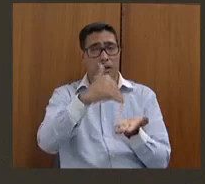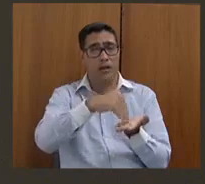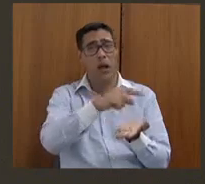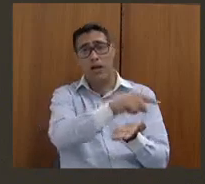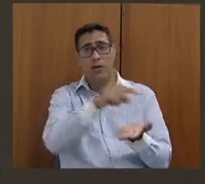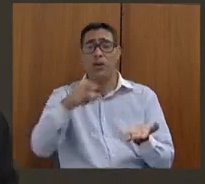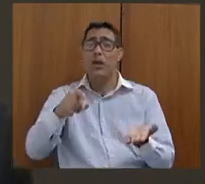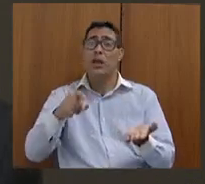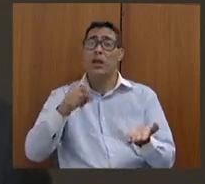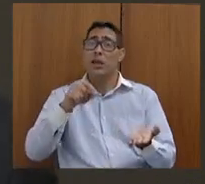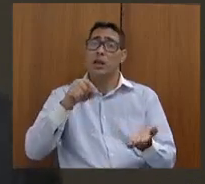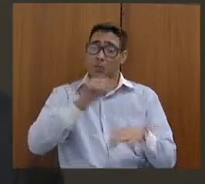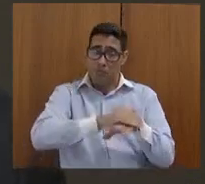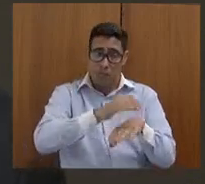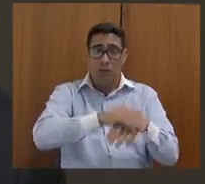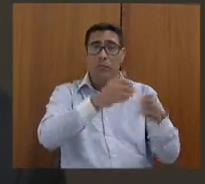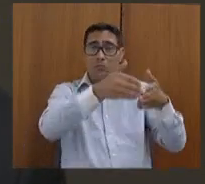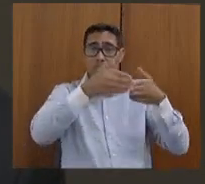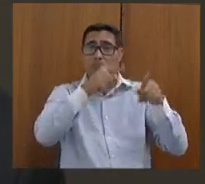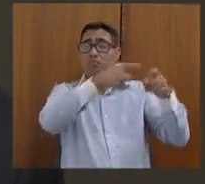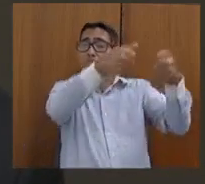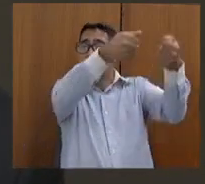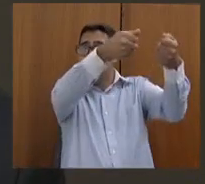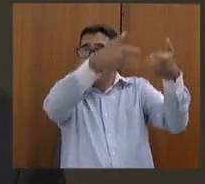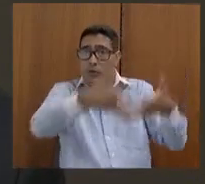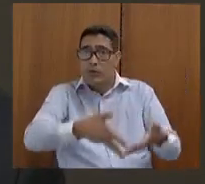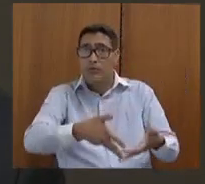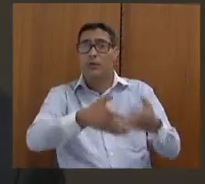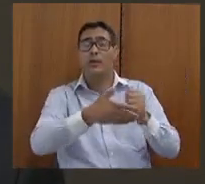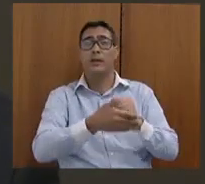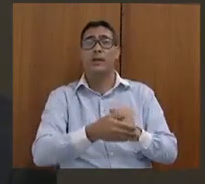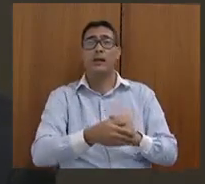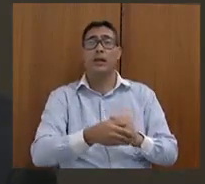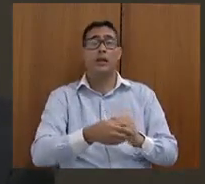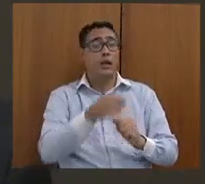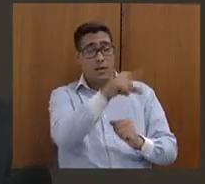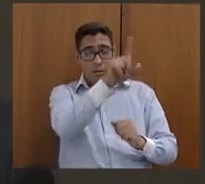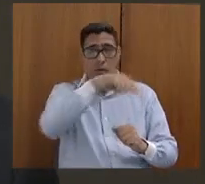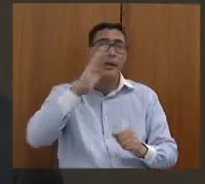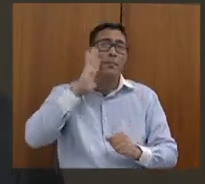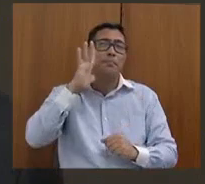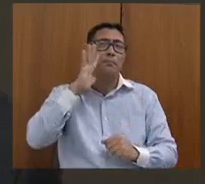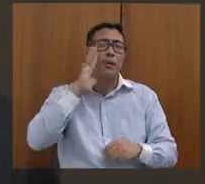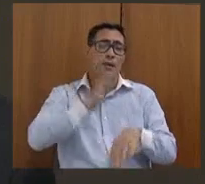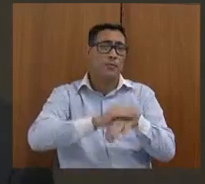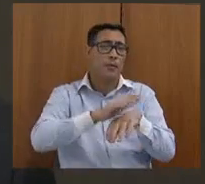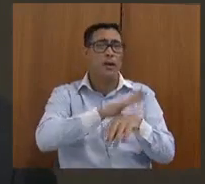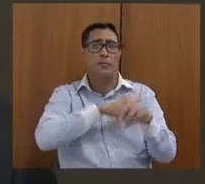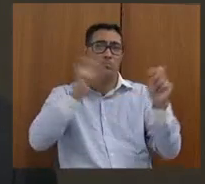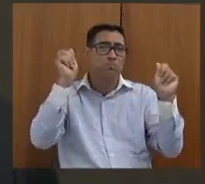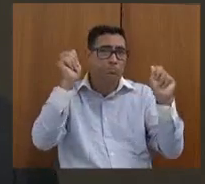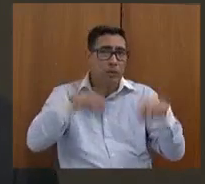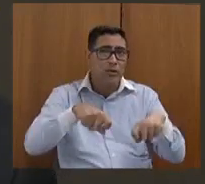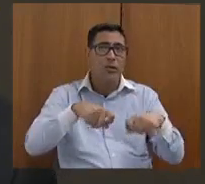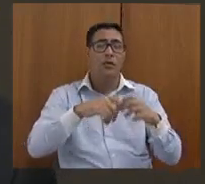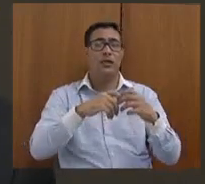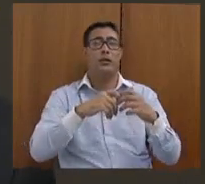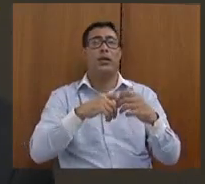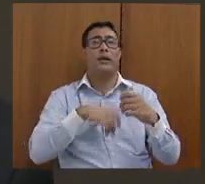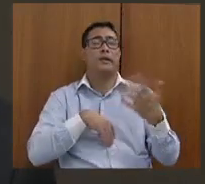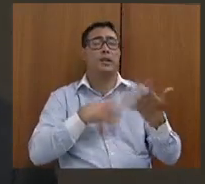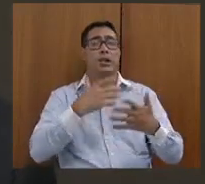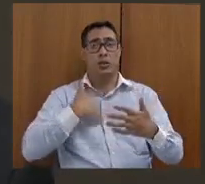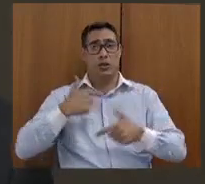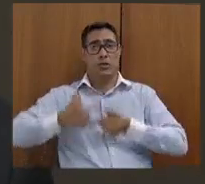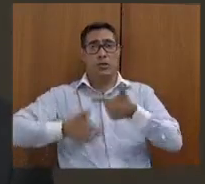sinceramente do Senhor pensa nessa possibilidade né como que nós